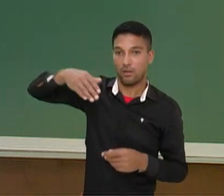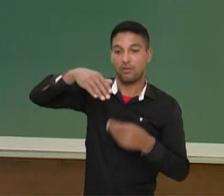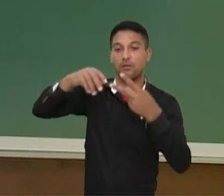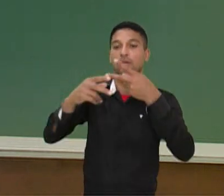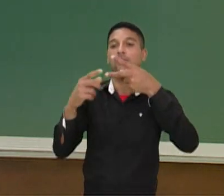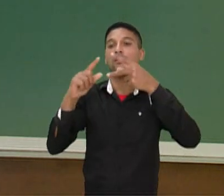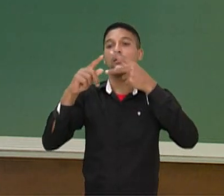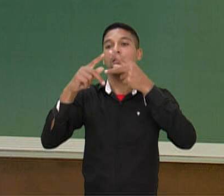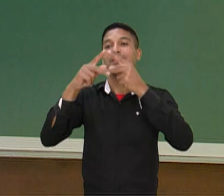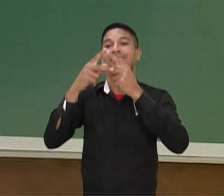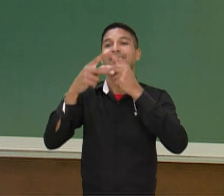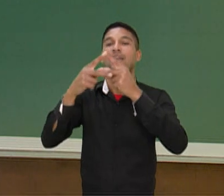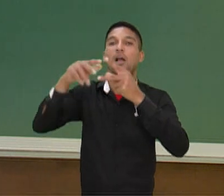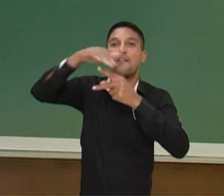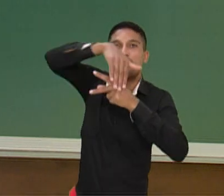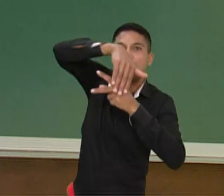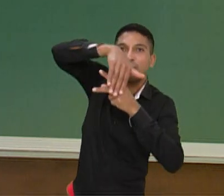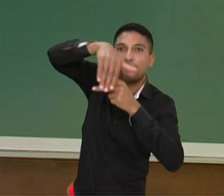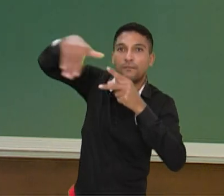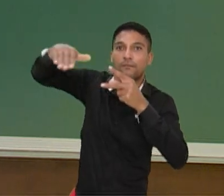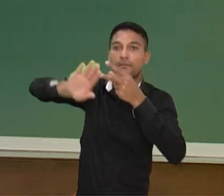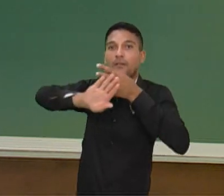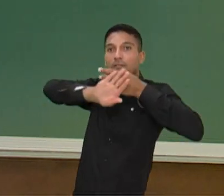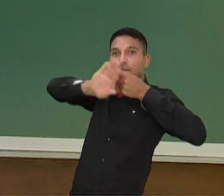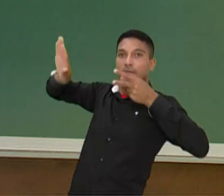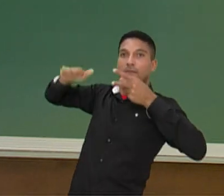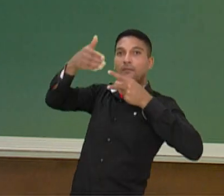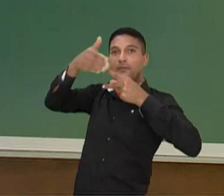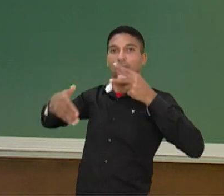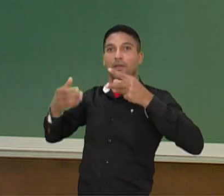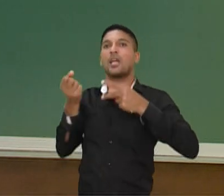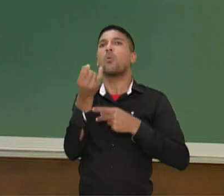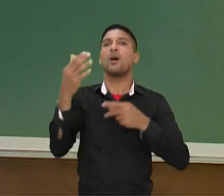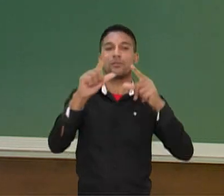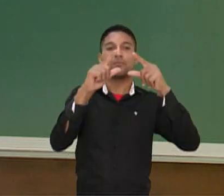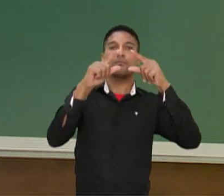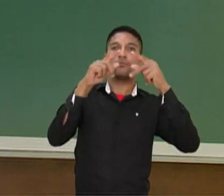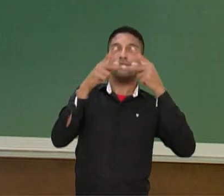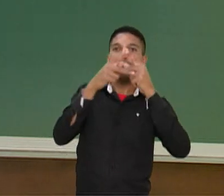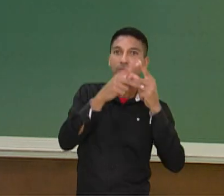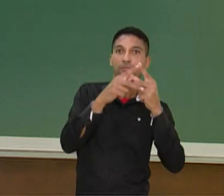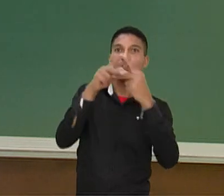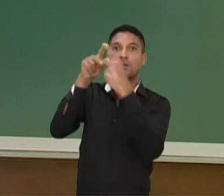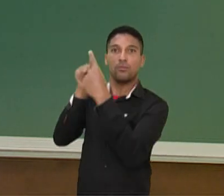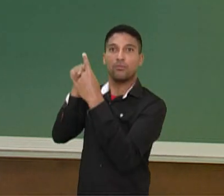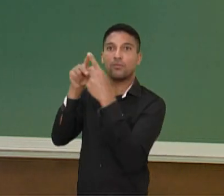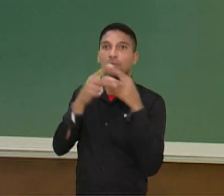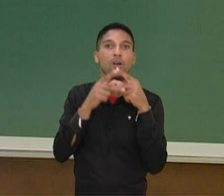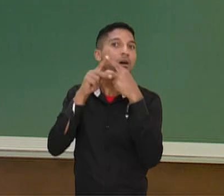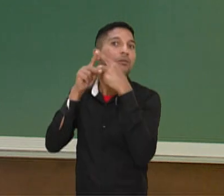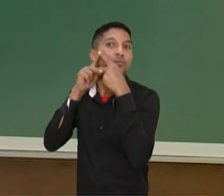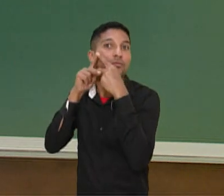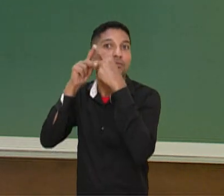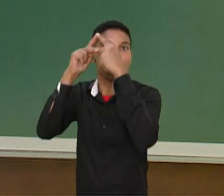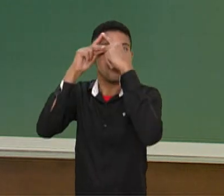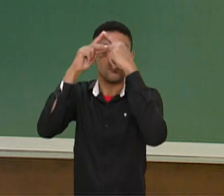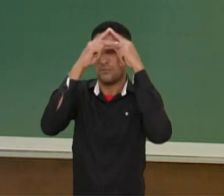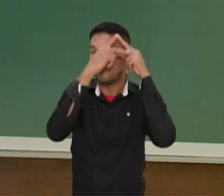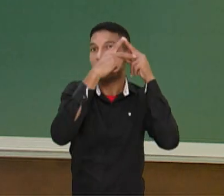em triângulos. Quantos triângulos tem? 1, 2, 3, 4,